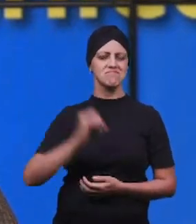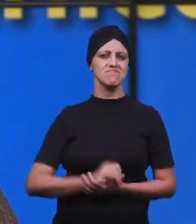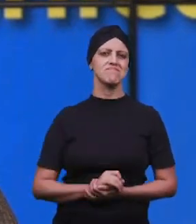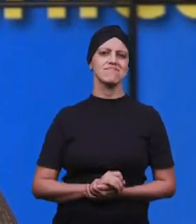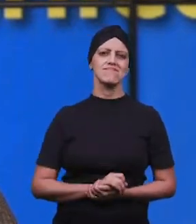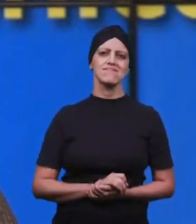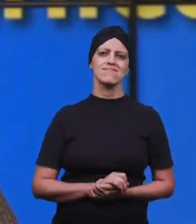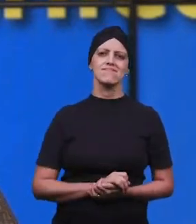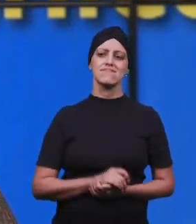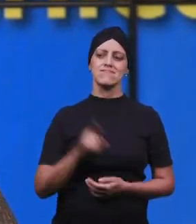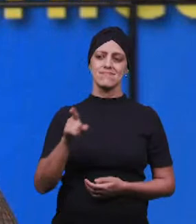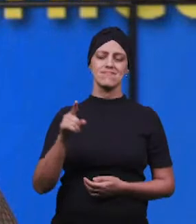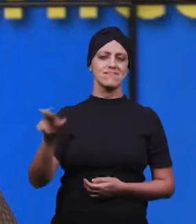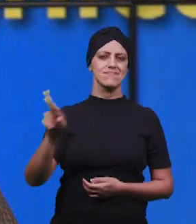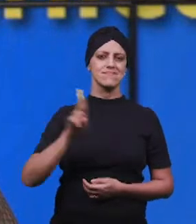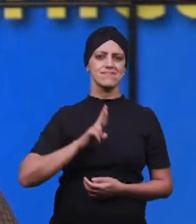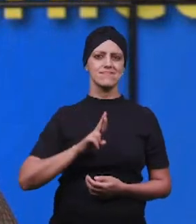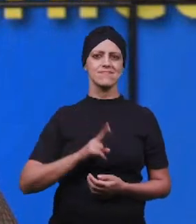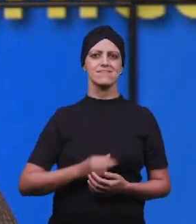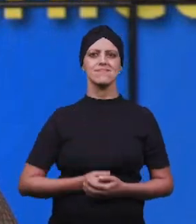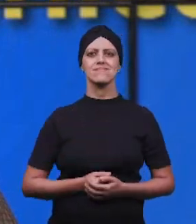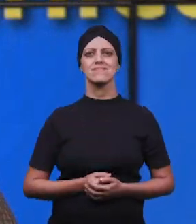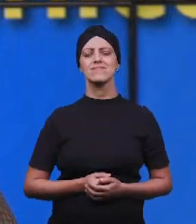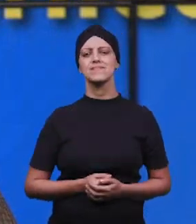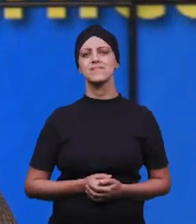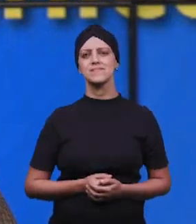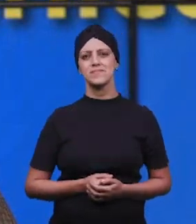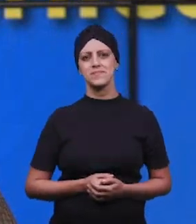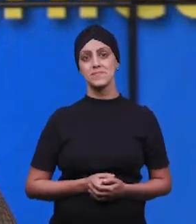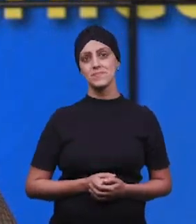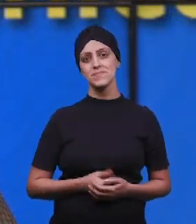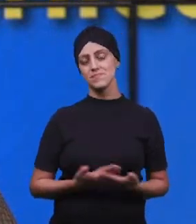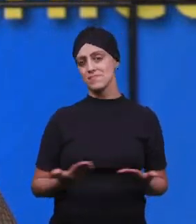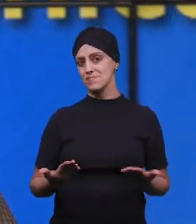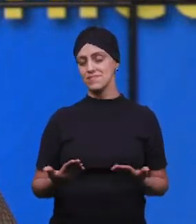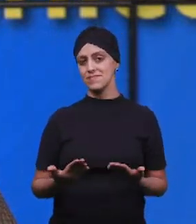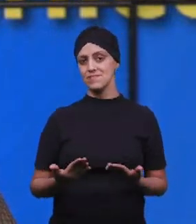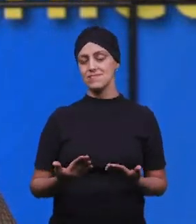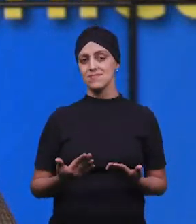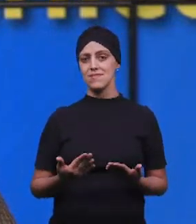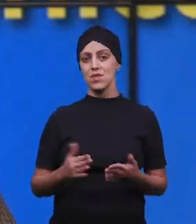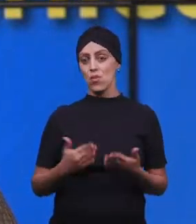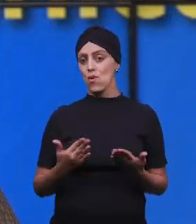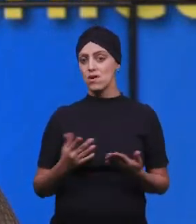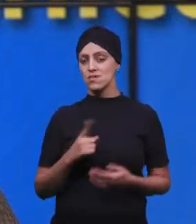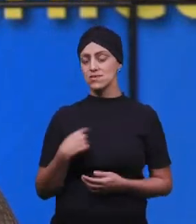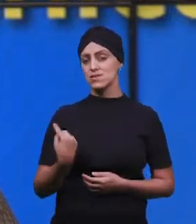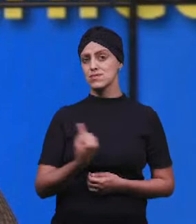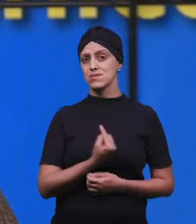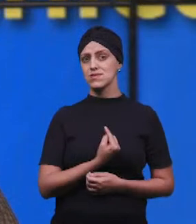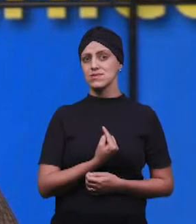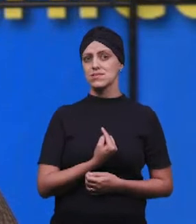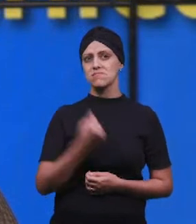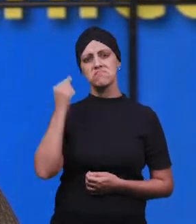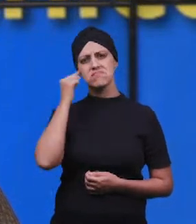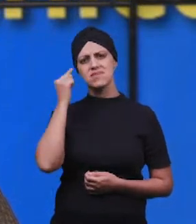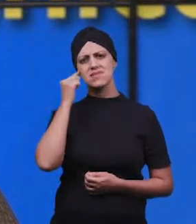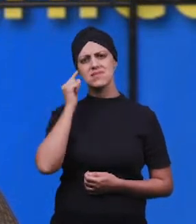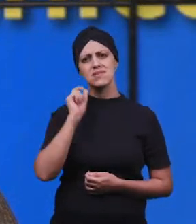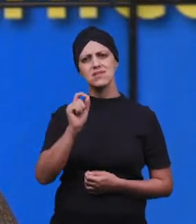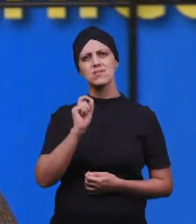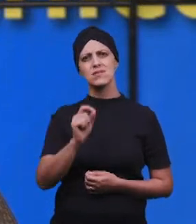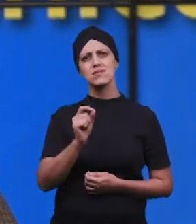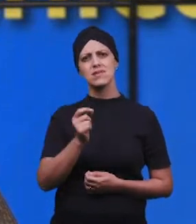importante colocado pelo irmão na sua resposta. Diga-se de passagem que, quando se trata